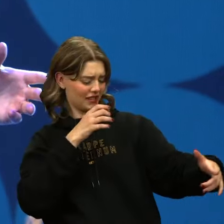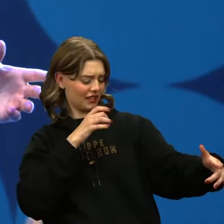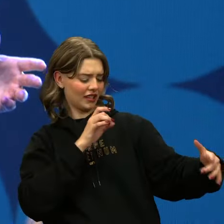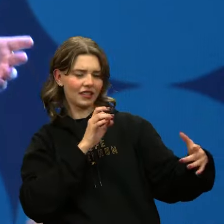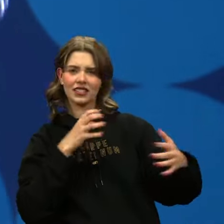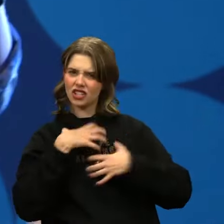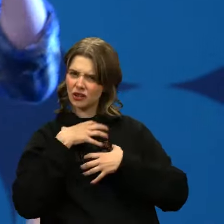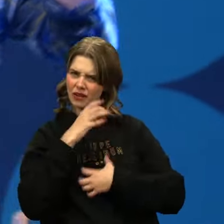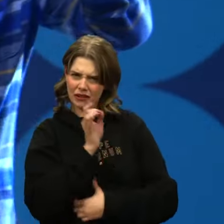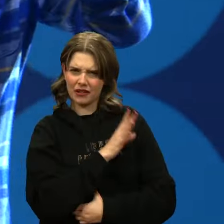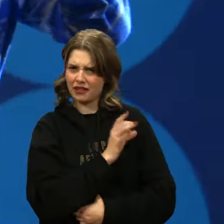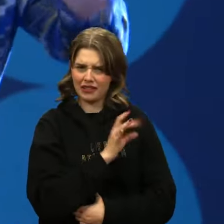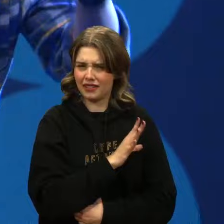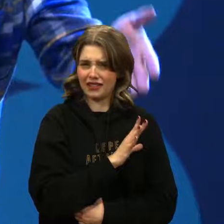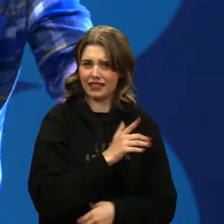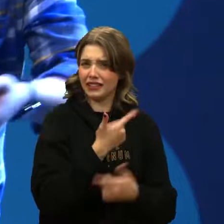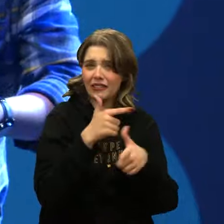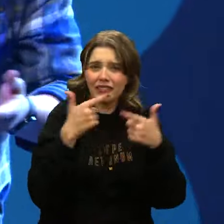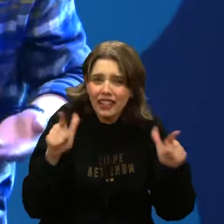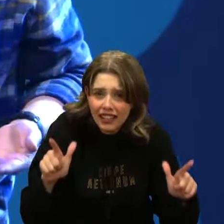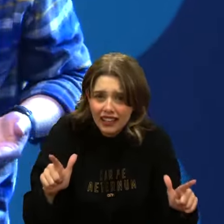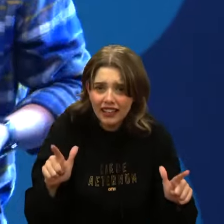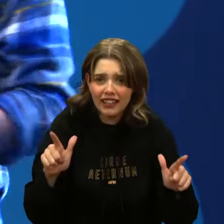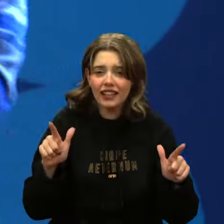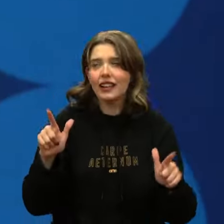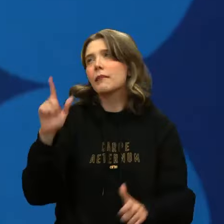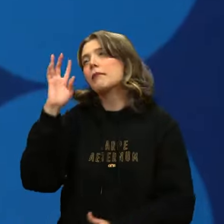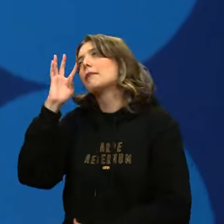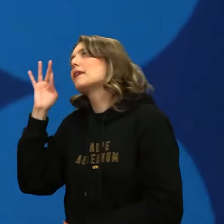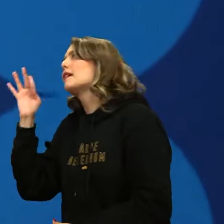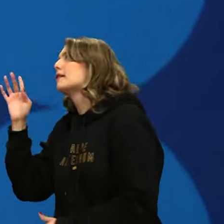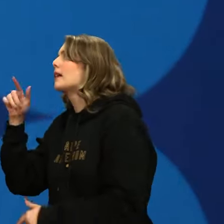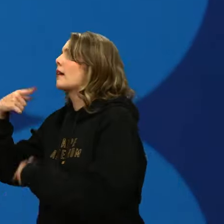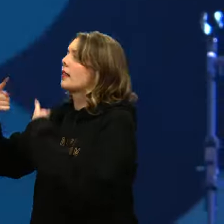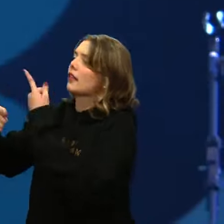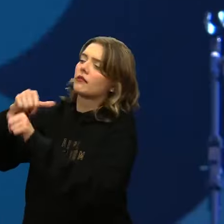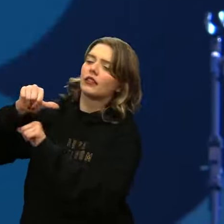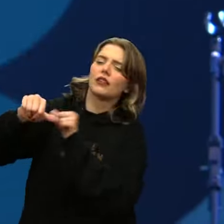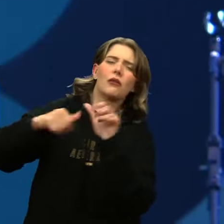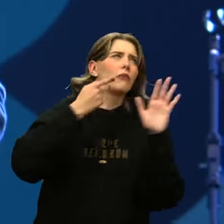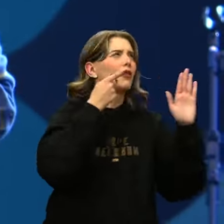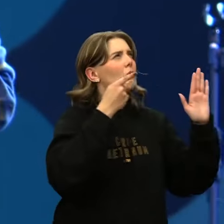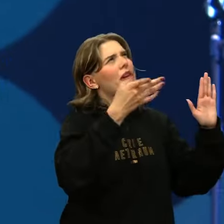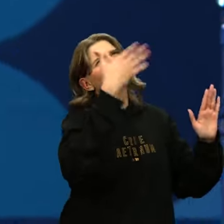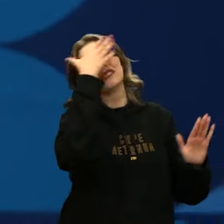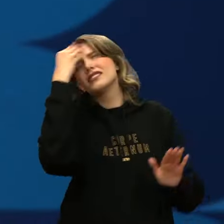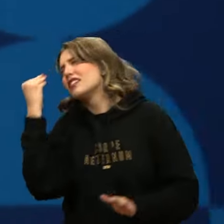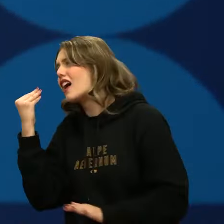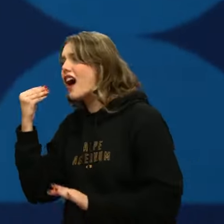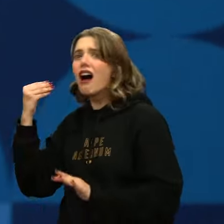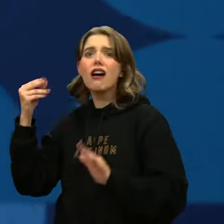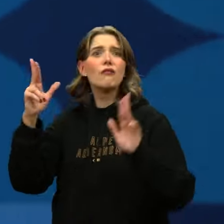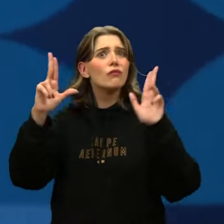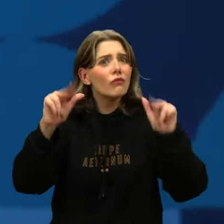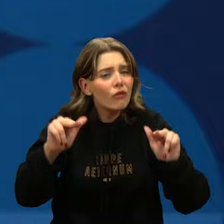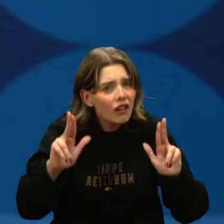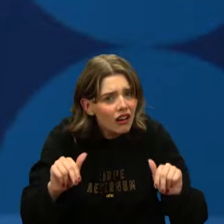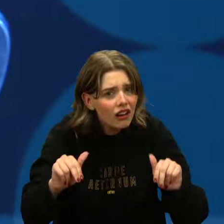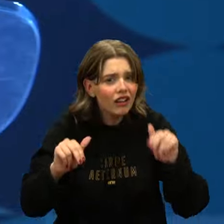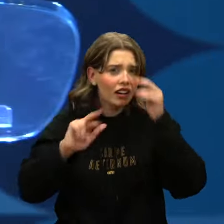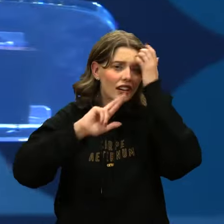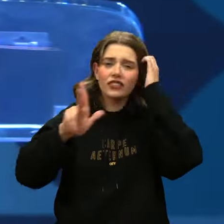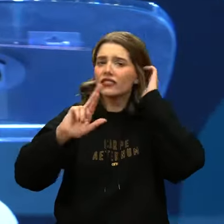contradição, ele não pensa algo e muda de ideia depois, ele não promete algo e se esquece, ele não. A Bíblia vai falar, lá